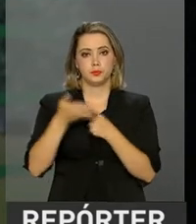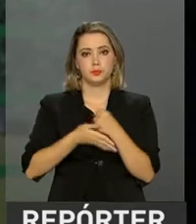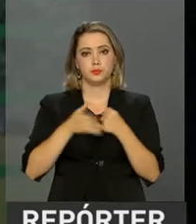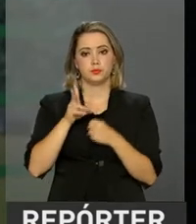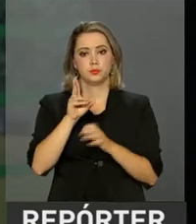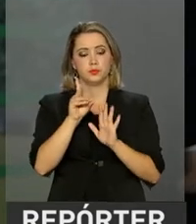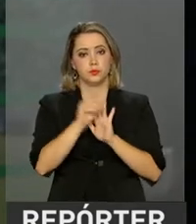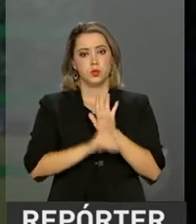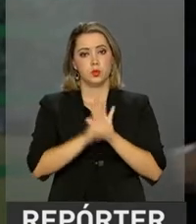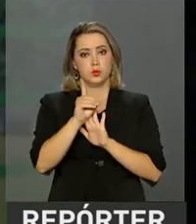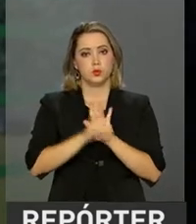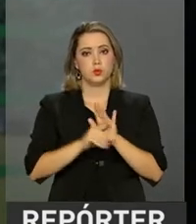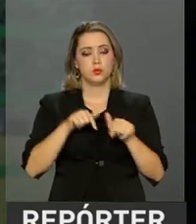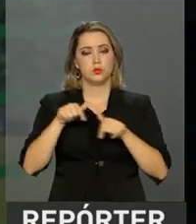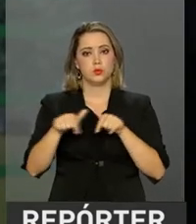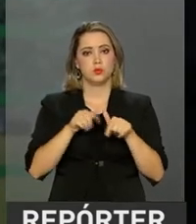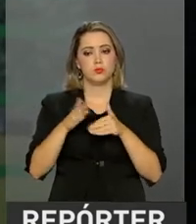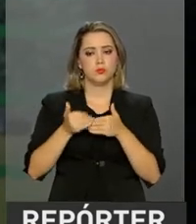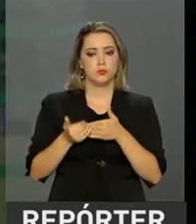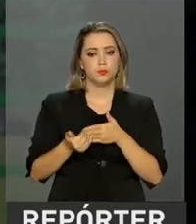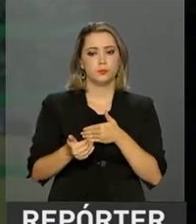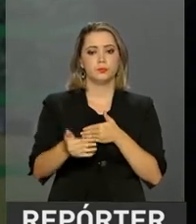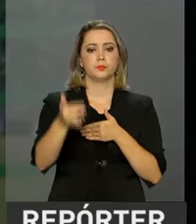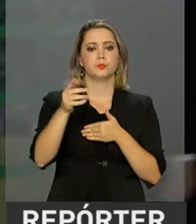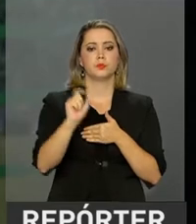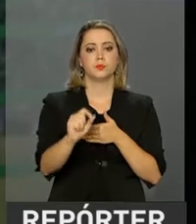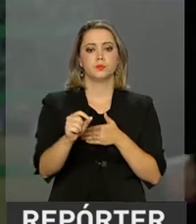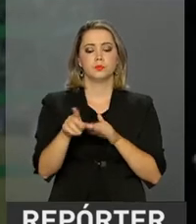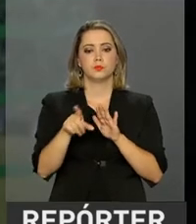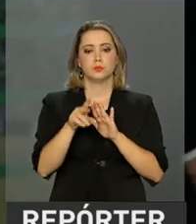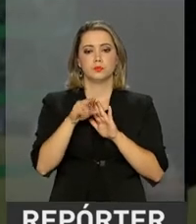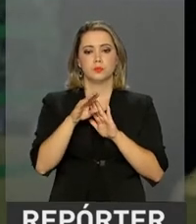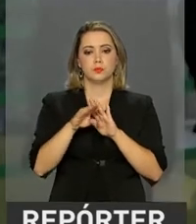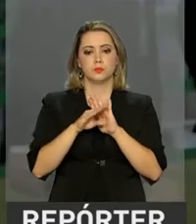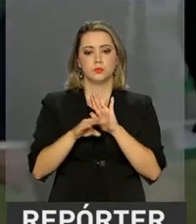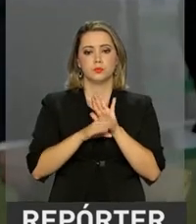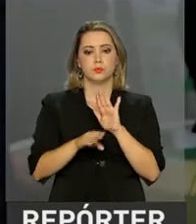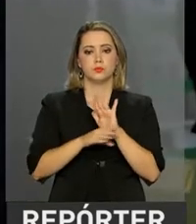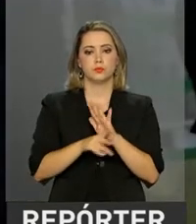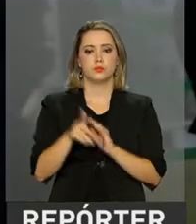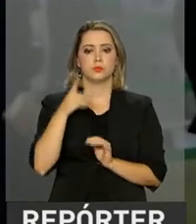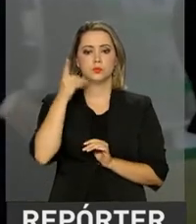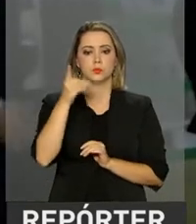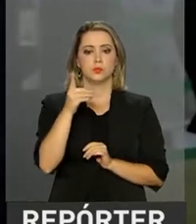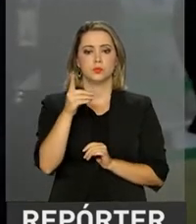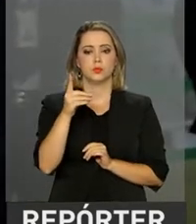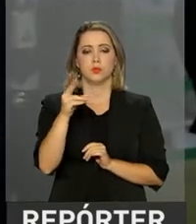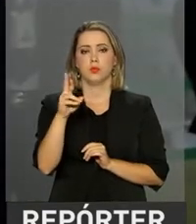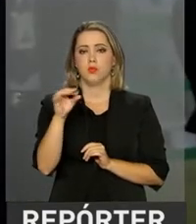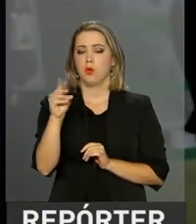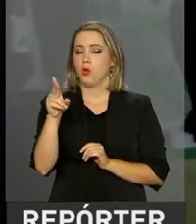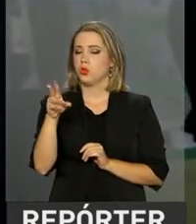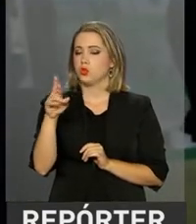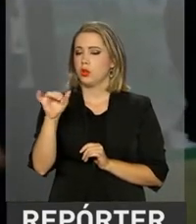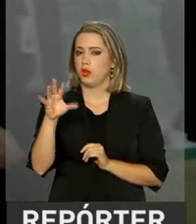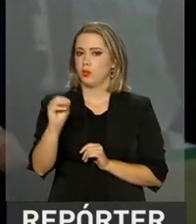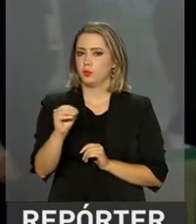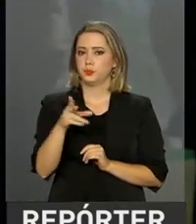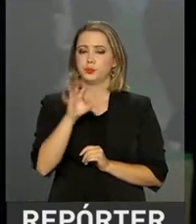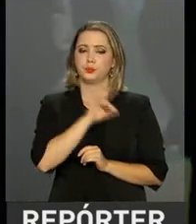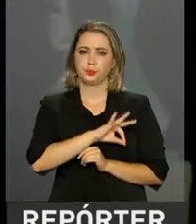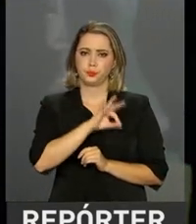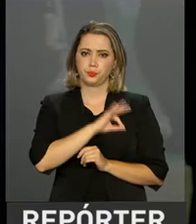direitos trabalhistas, estão mantidos no projeto do deputado Rogério Marinho, como, por exemplo, 13º,